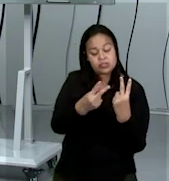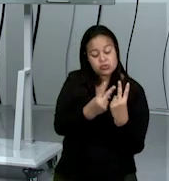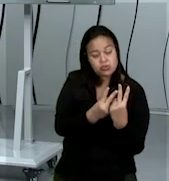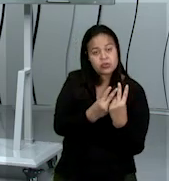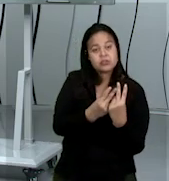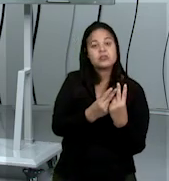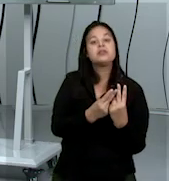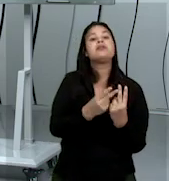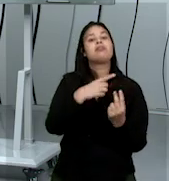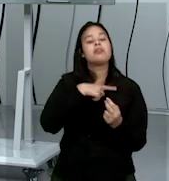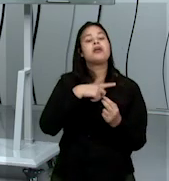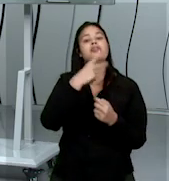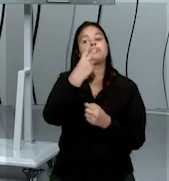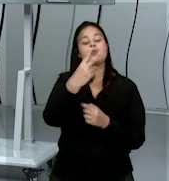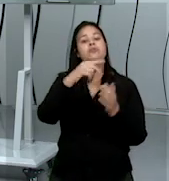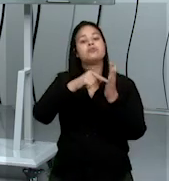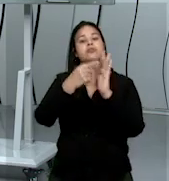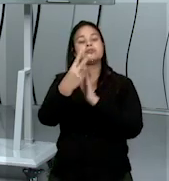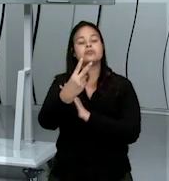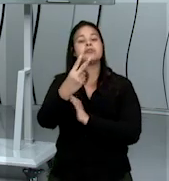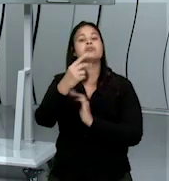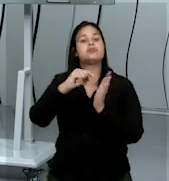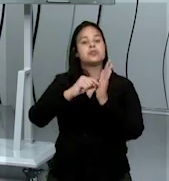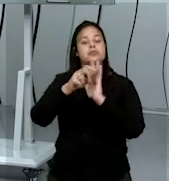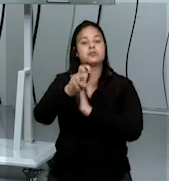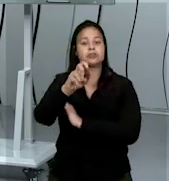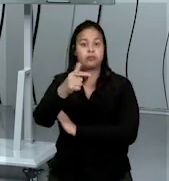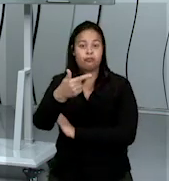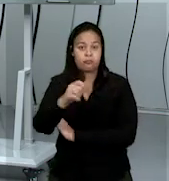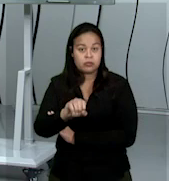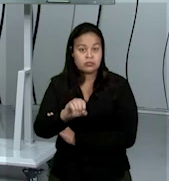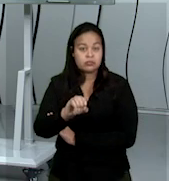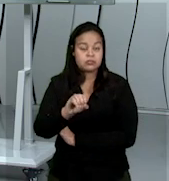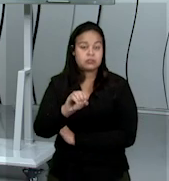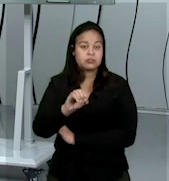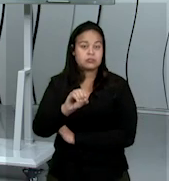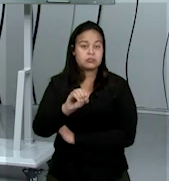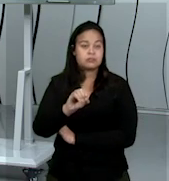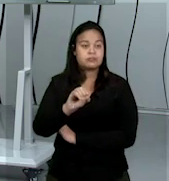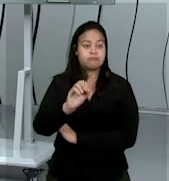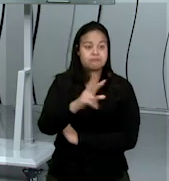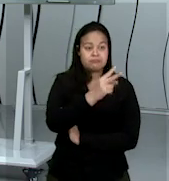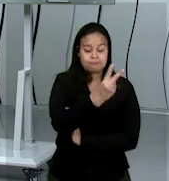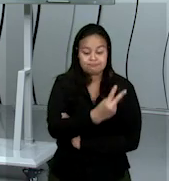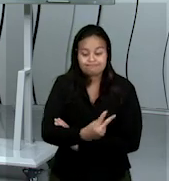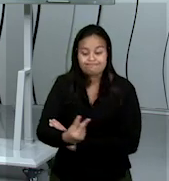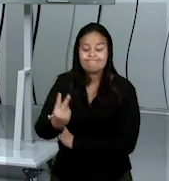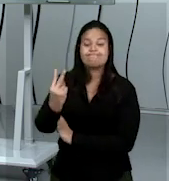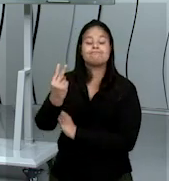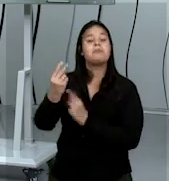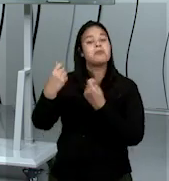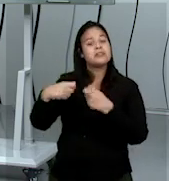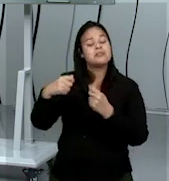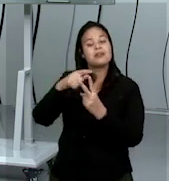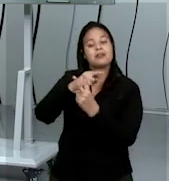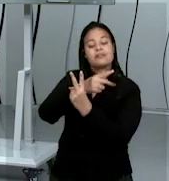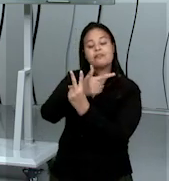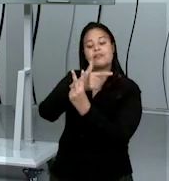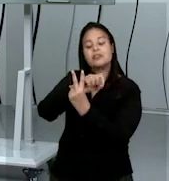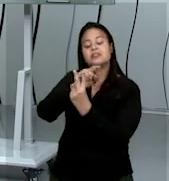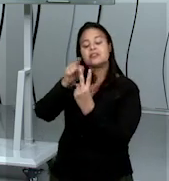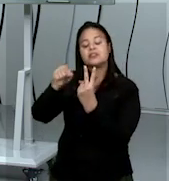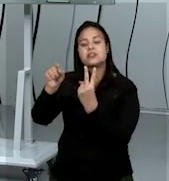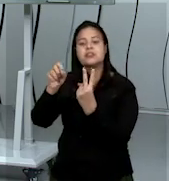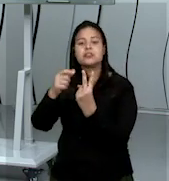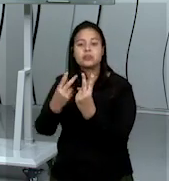vezes 2 vezes 5, saíram 20, e esse 2 ficou lá dentro da raiz. Aí, Expedito, se